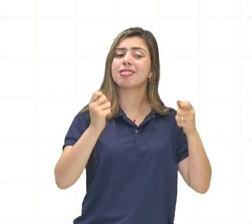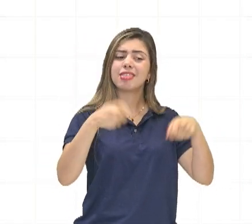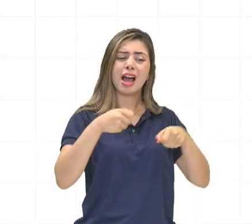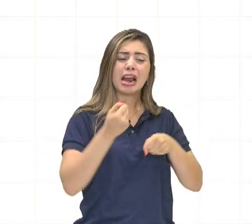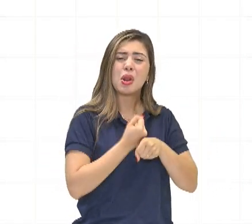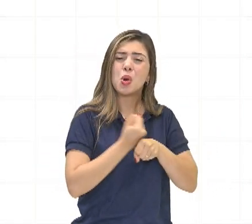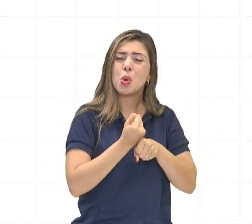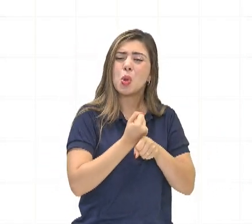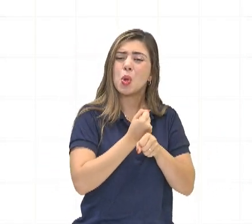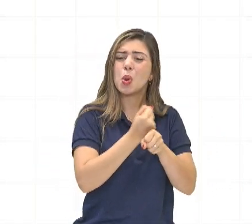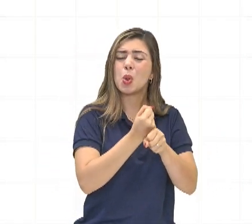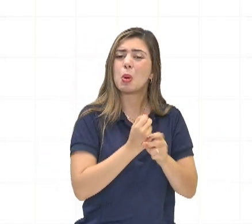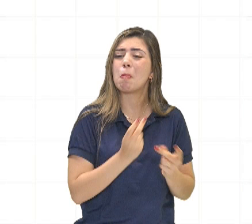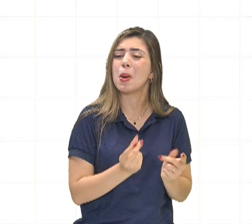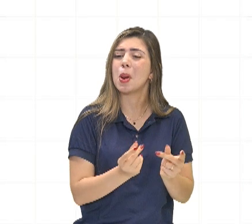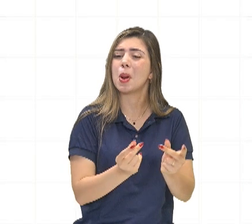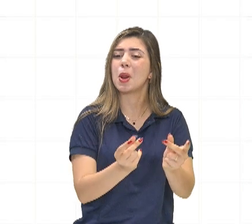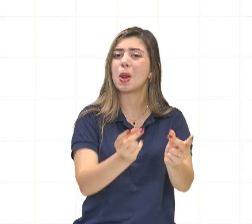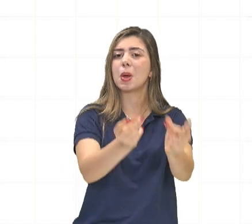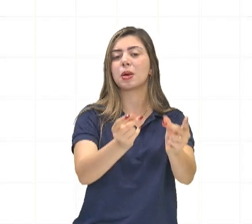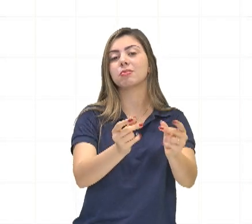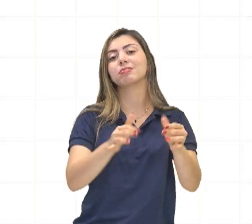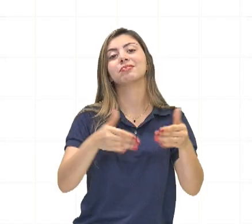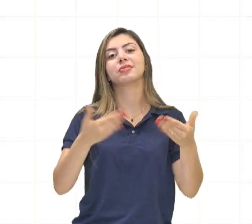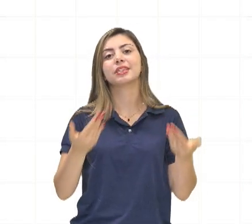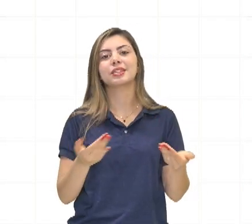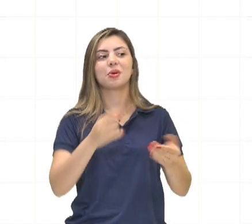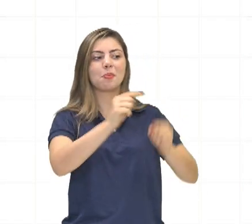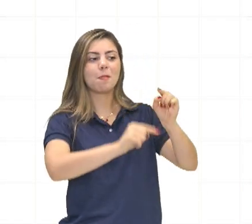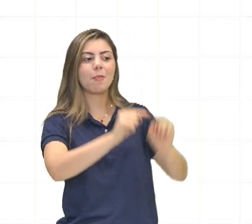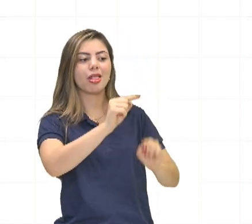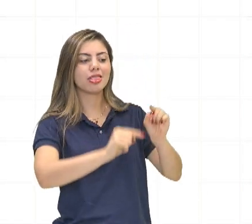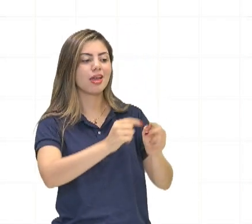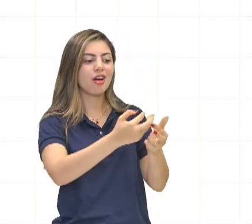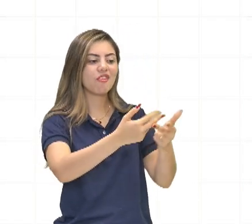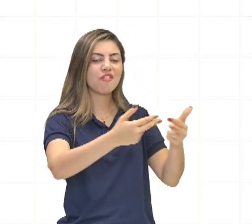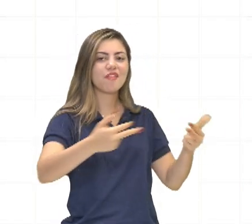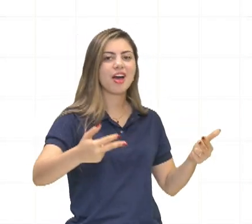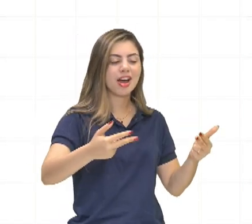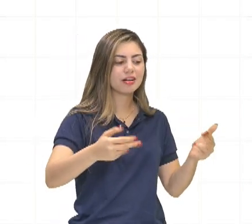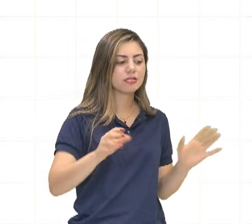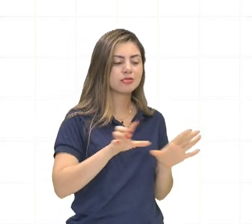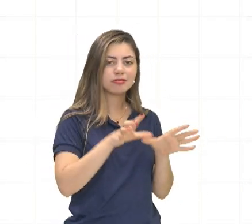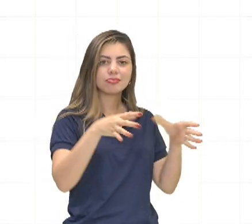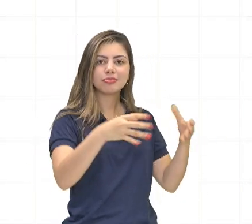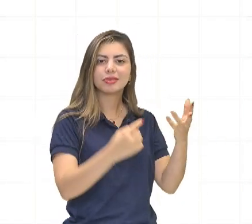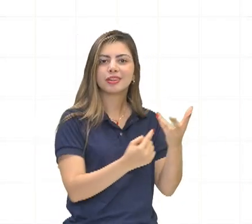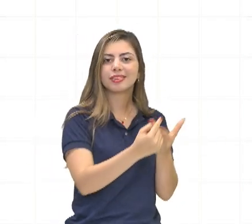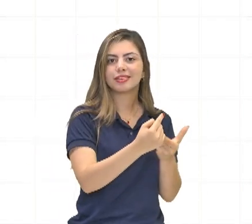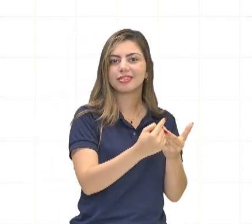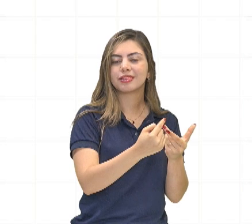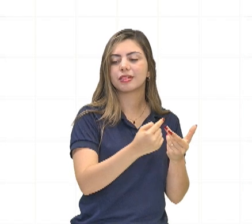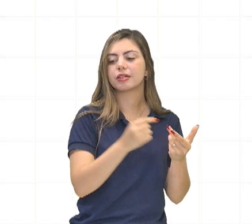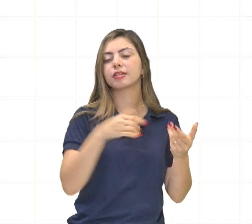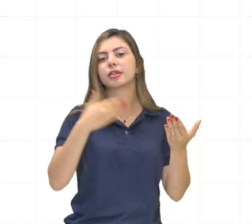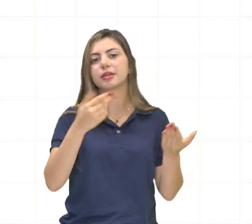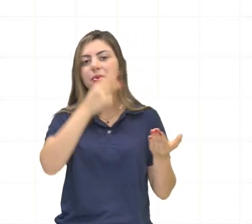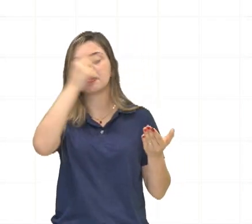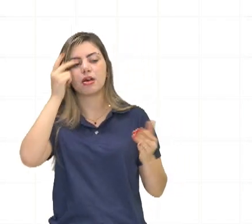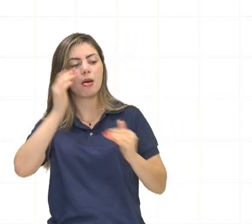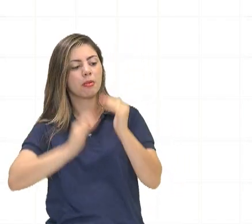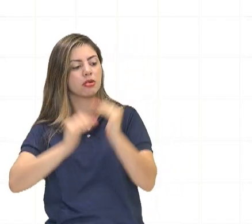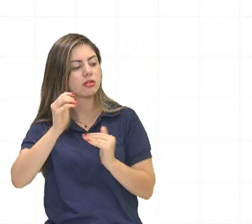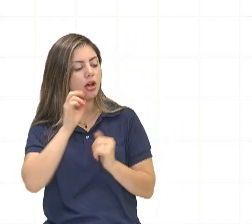de anos. E é justamente quando o historiador, né, ele usa